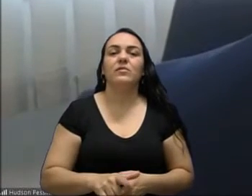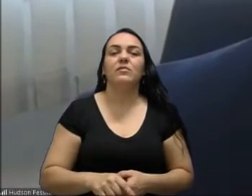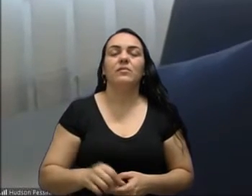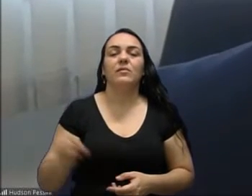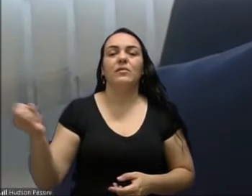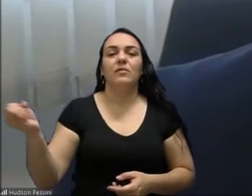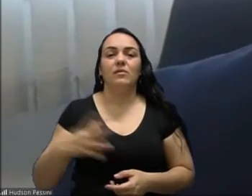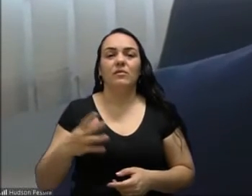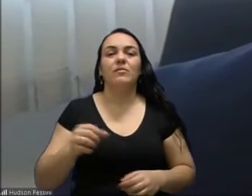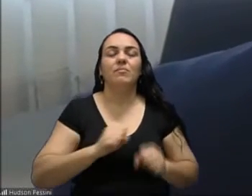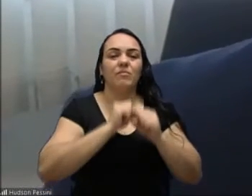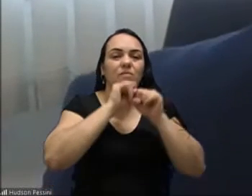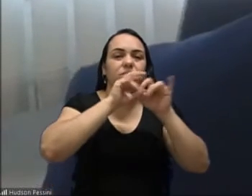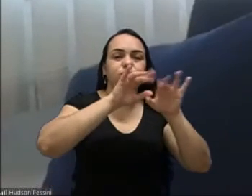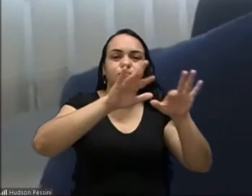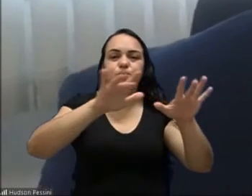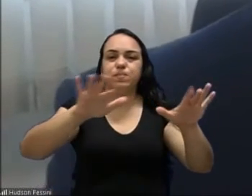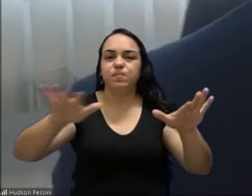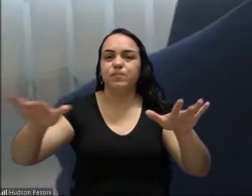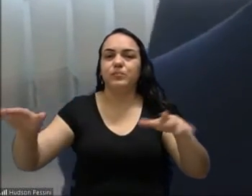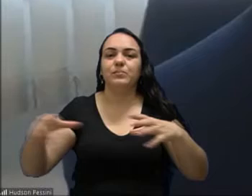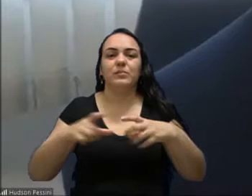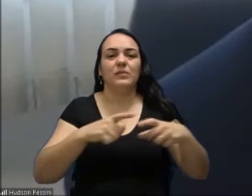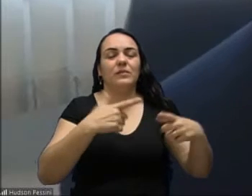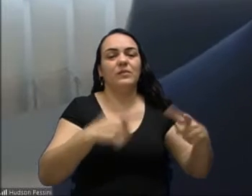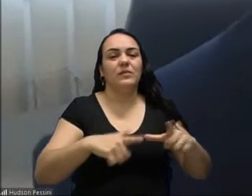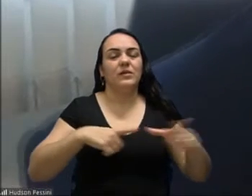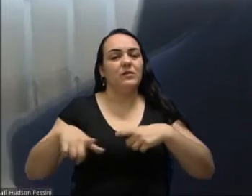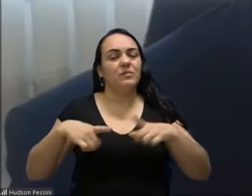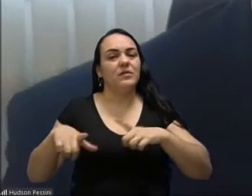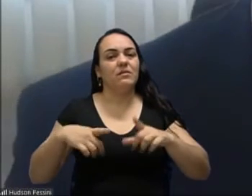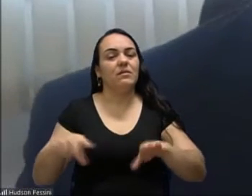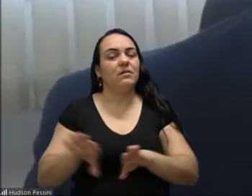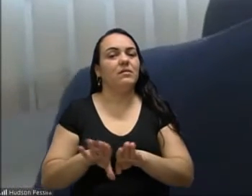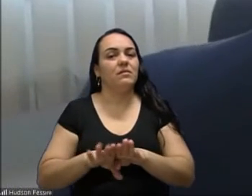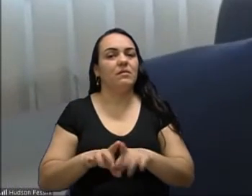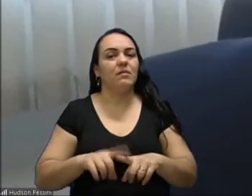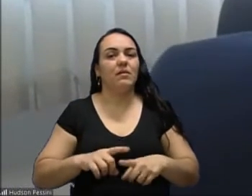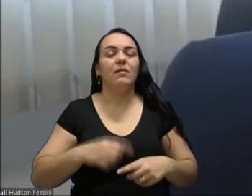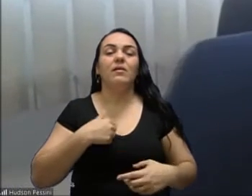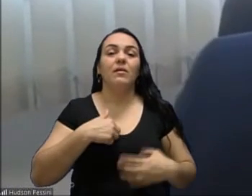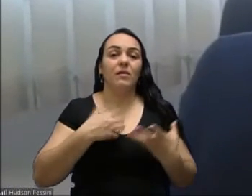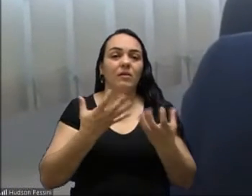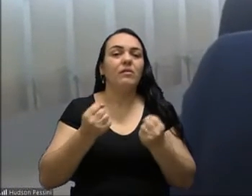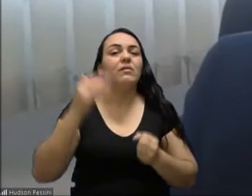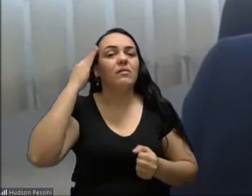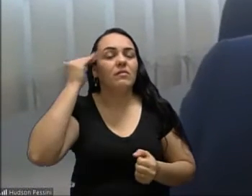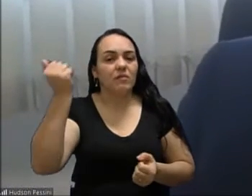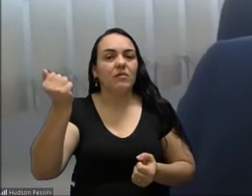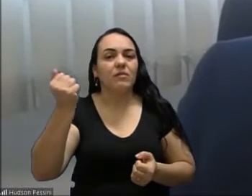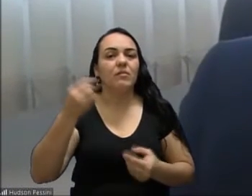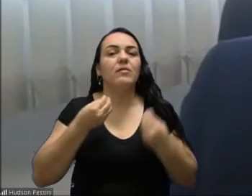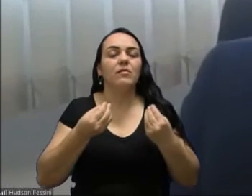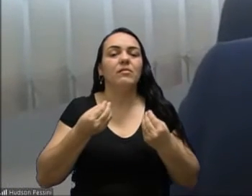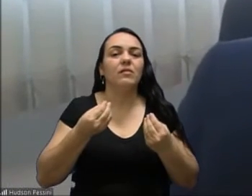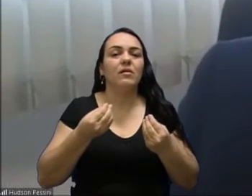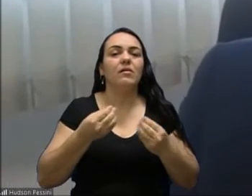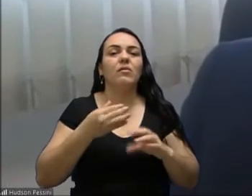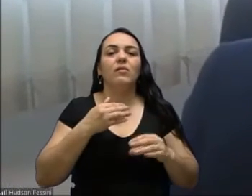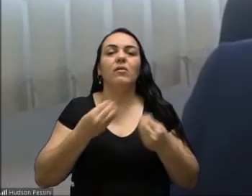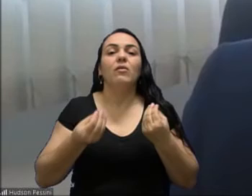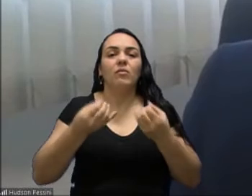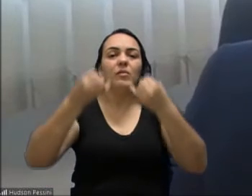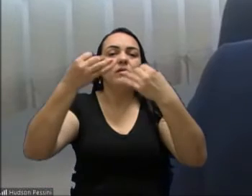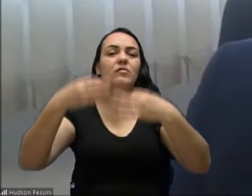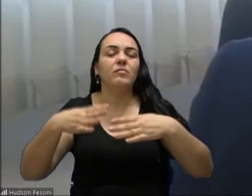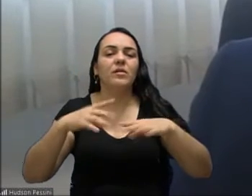outras pessoas em seus gabinetes eu mesmo tive um caso aqui no meu gabinete eu queria saber se há alguma orientação algum encaminhamento